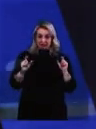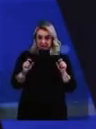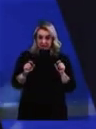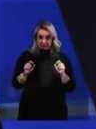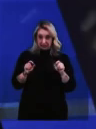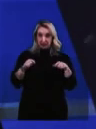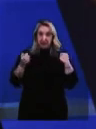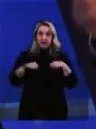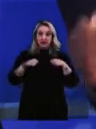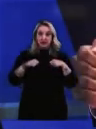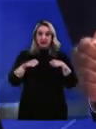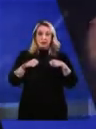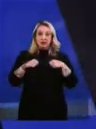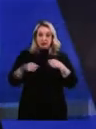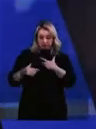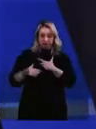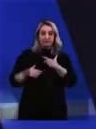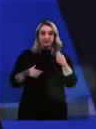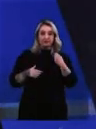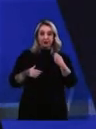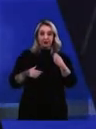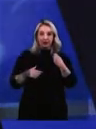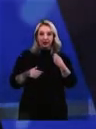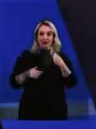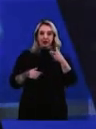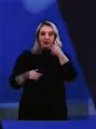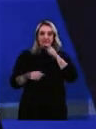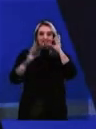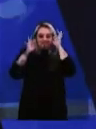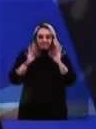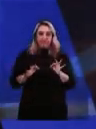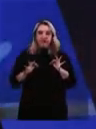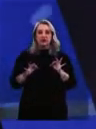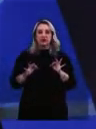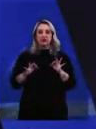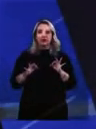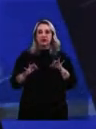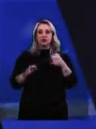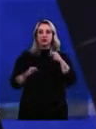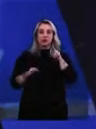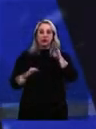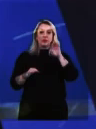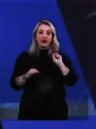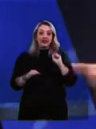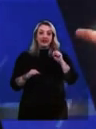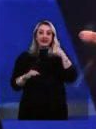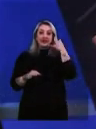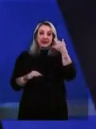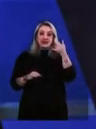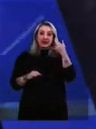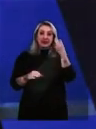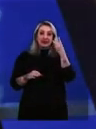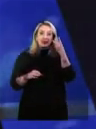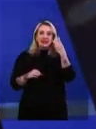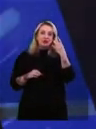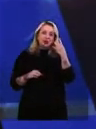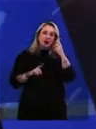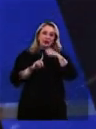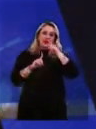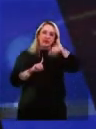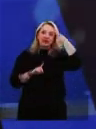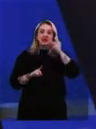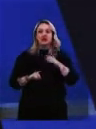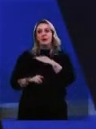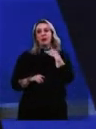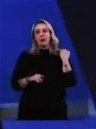câncer, precisava fazer a biópsia para poder ter a confirmação. Quando a UBS ligou, 3, 4 meses depois, ela